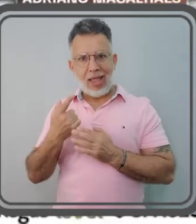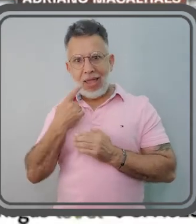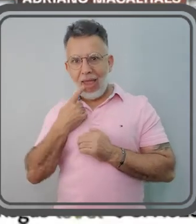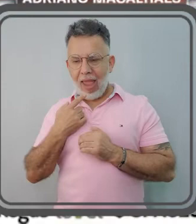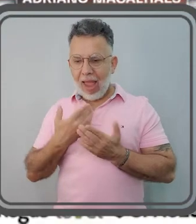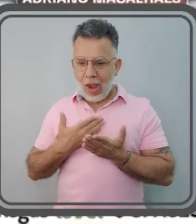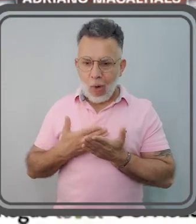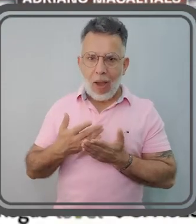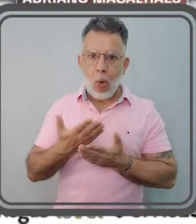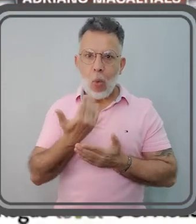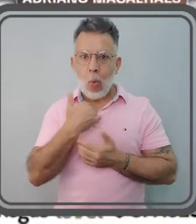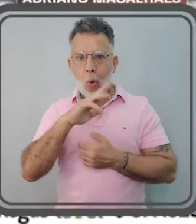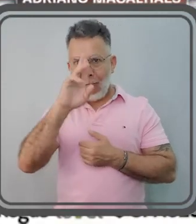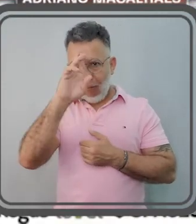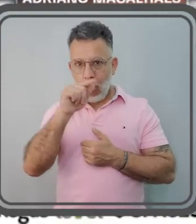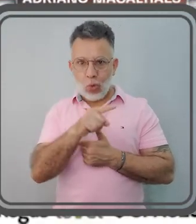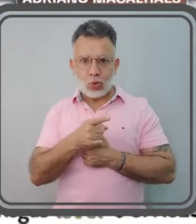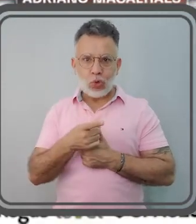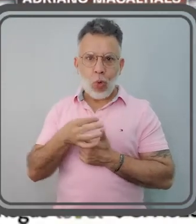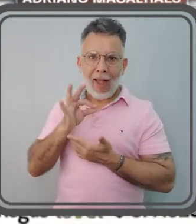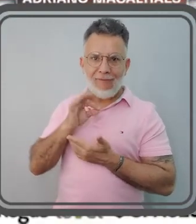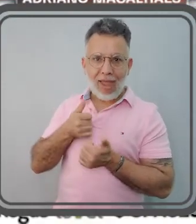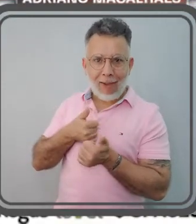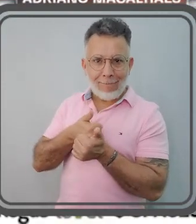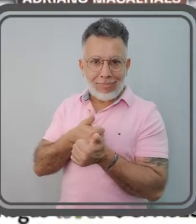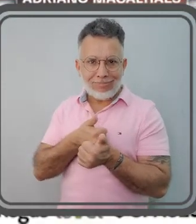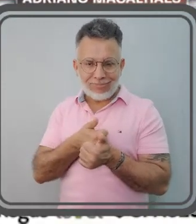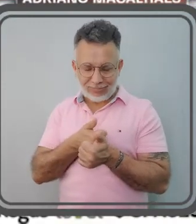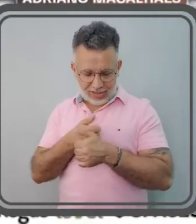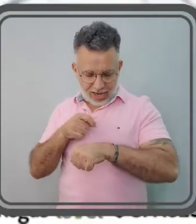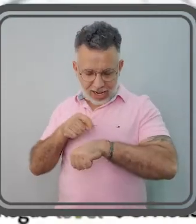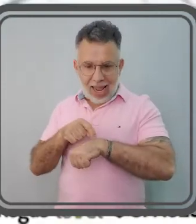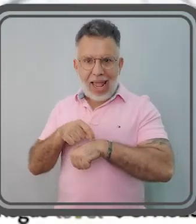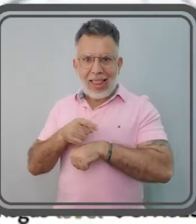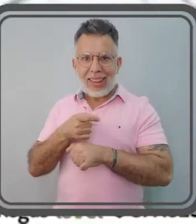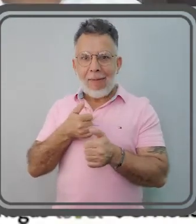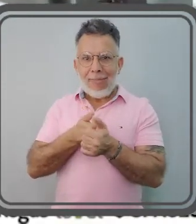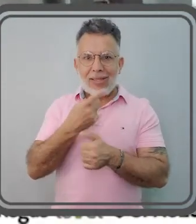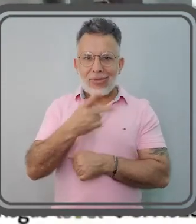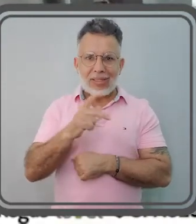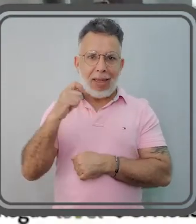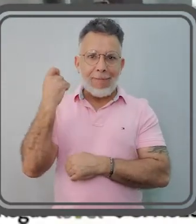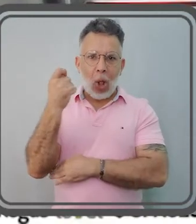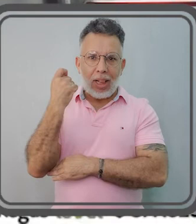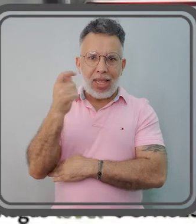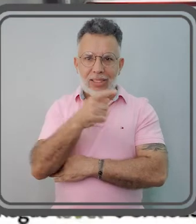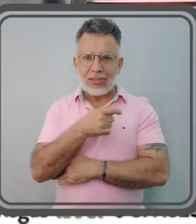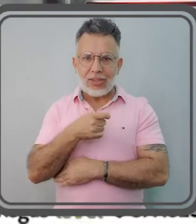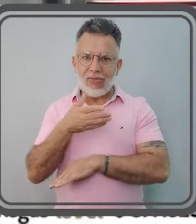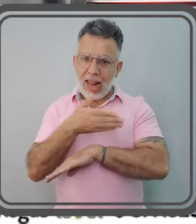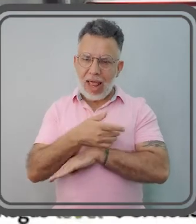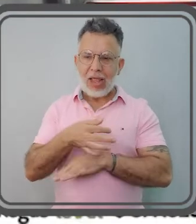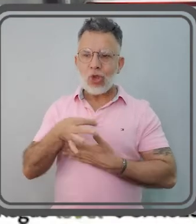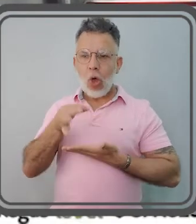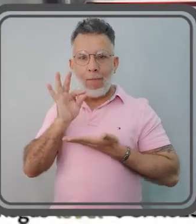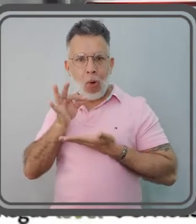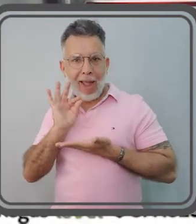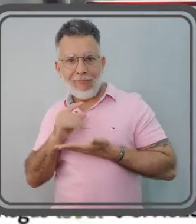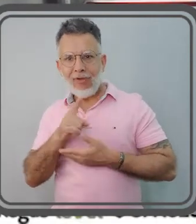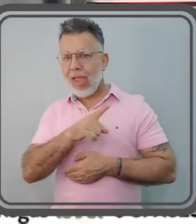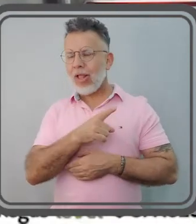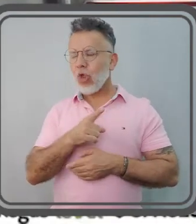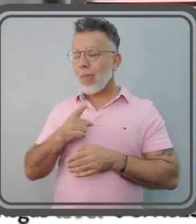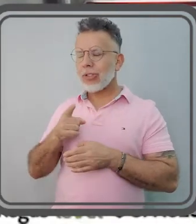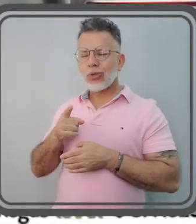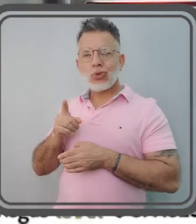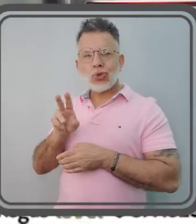da Splash aí da Paulista, vai lá, toma um café, toma um frappé, né? Dá uma dica aí, Lucas, para quem. Ou no